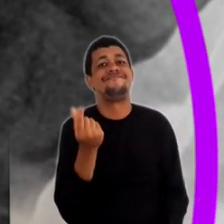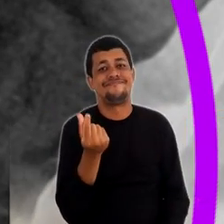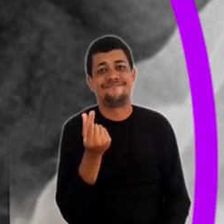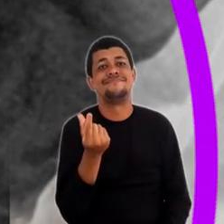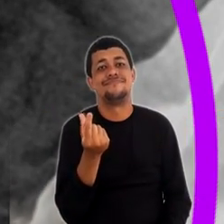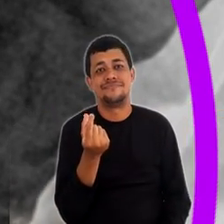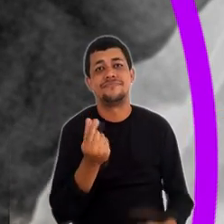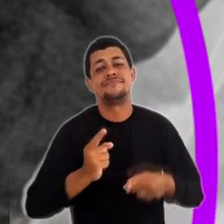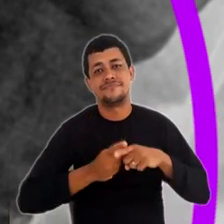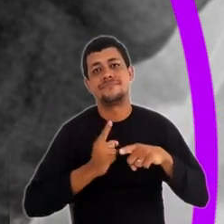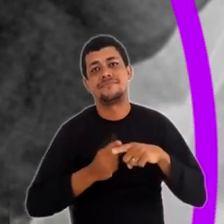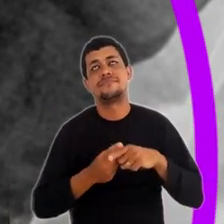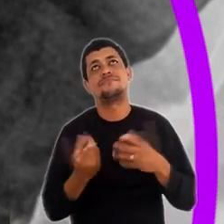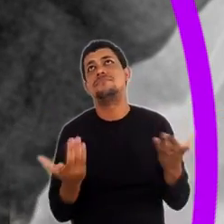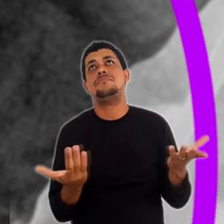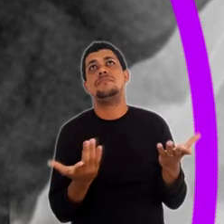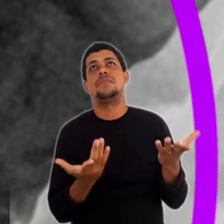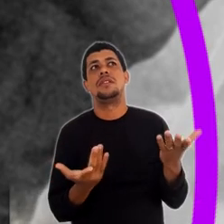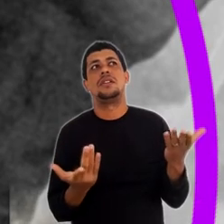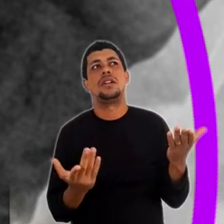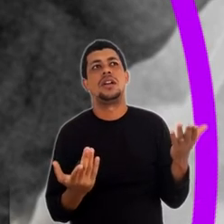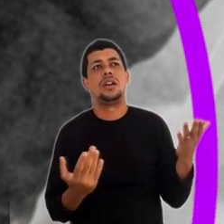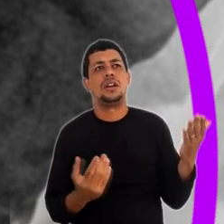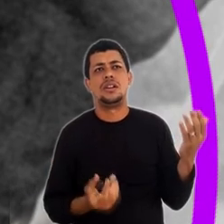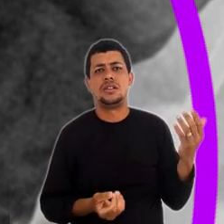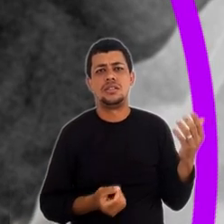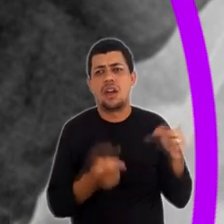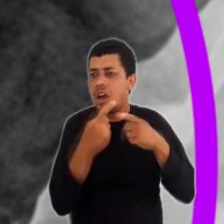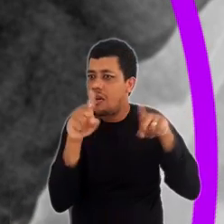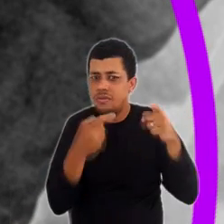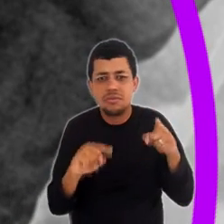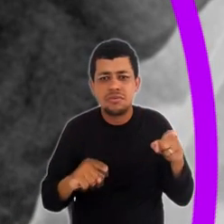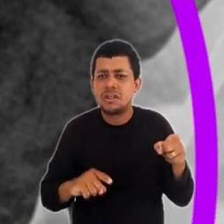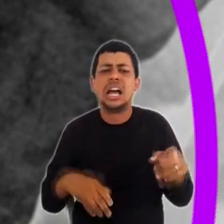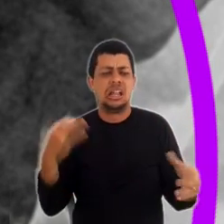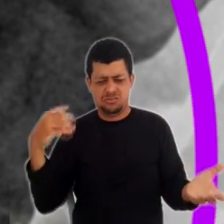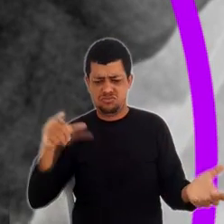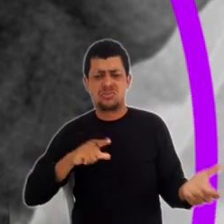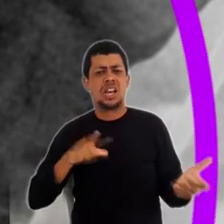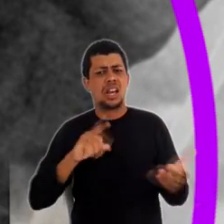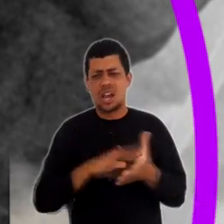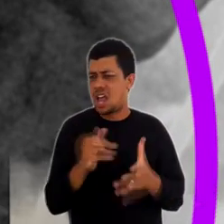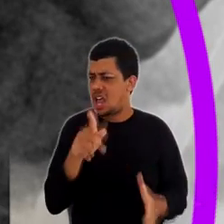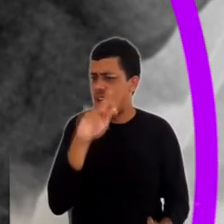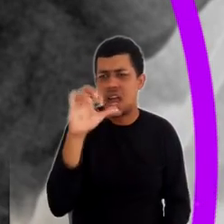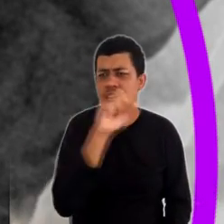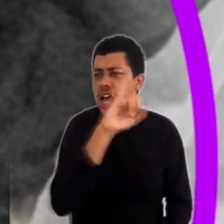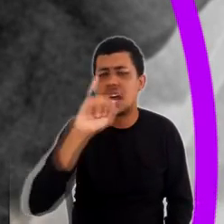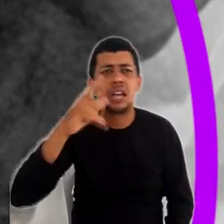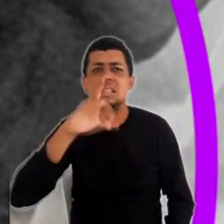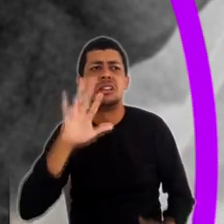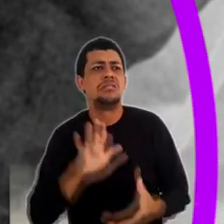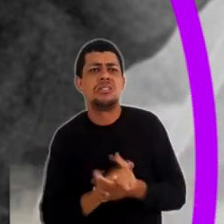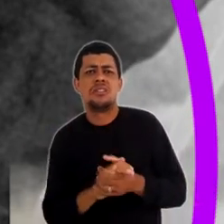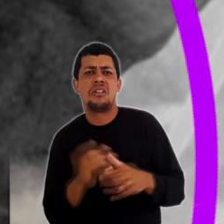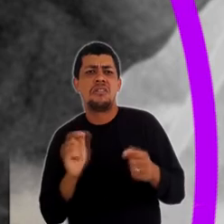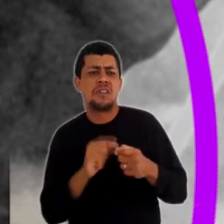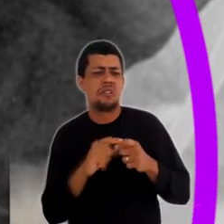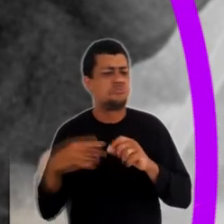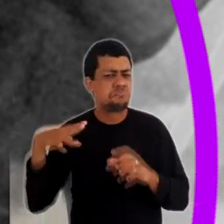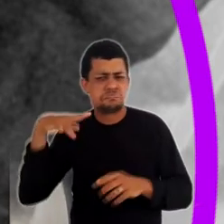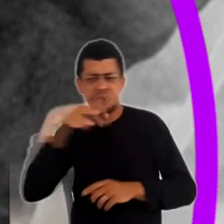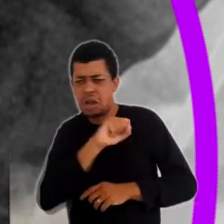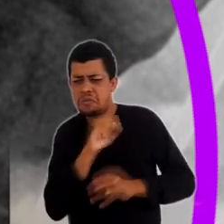né? Porque, tipo, letra não falta, meu querido. Aqui, se ela manda é uns improvisos de